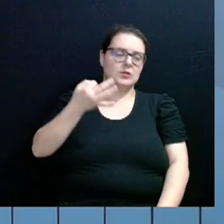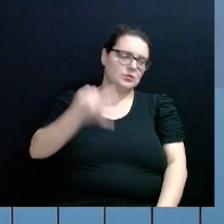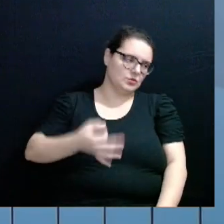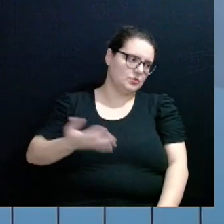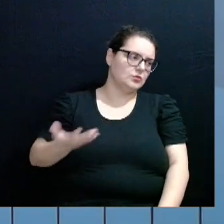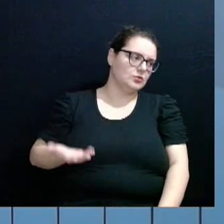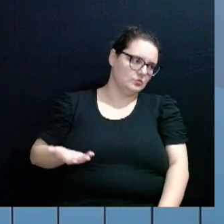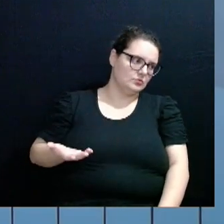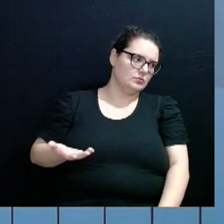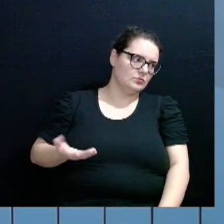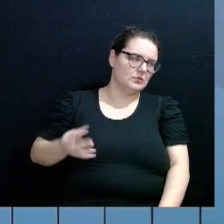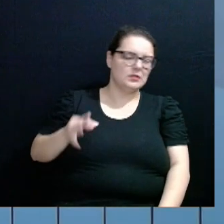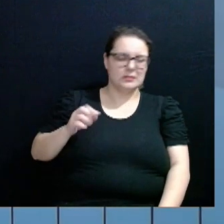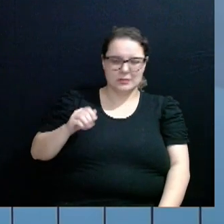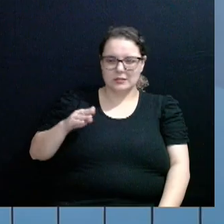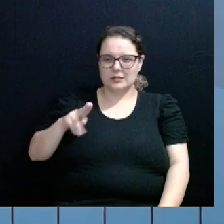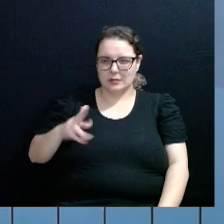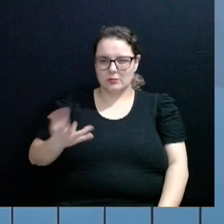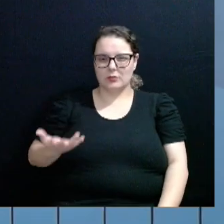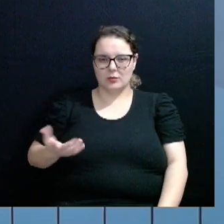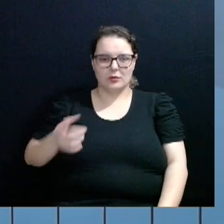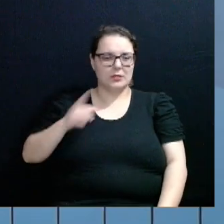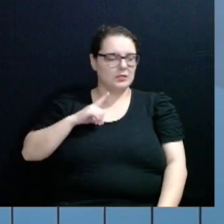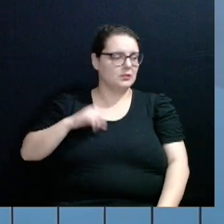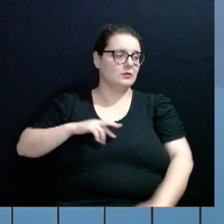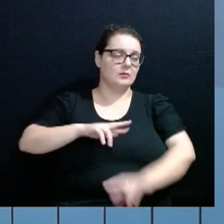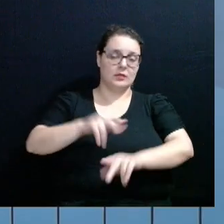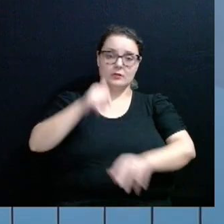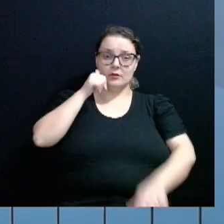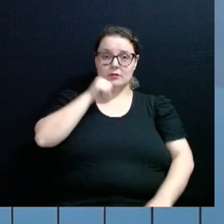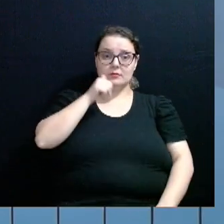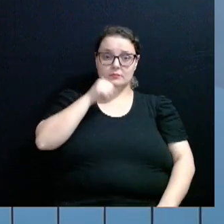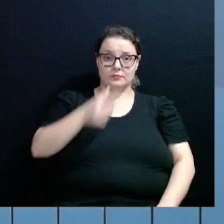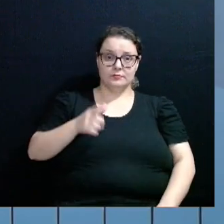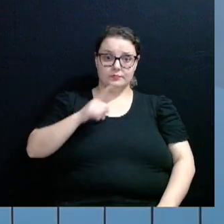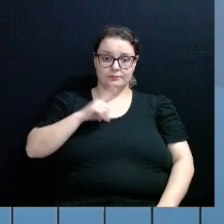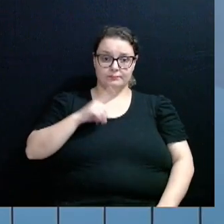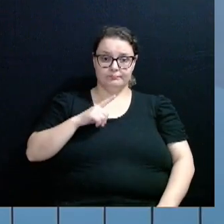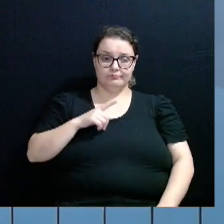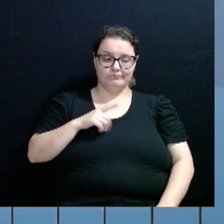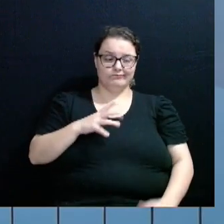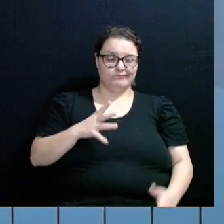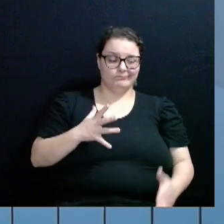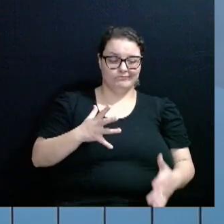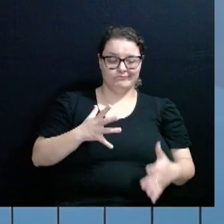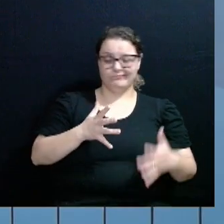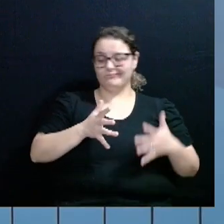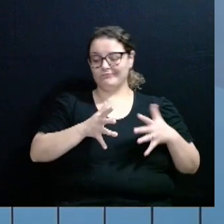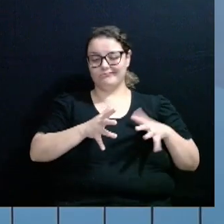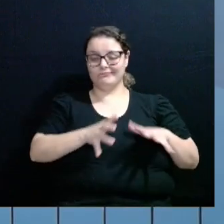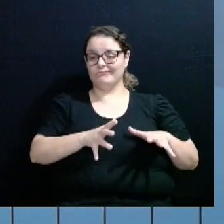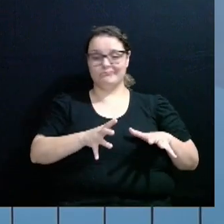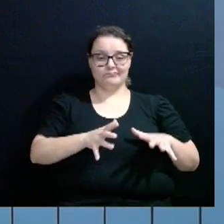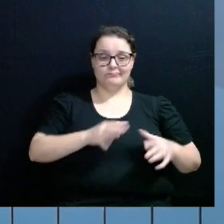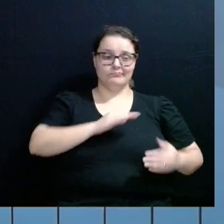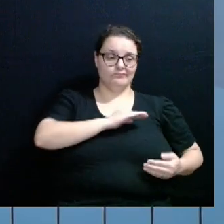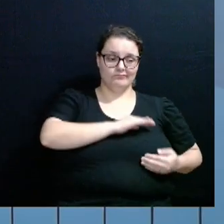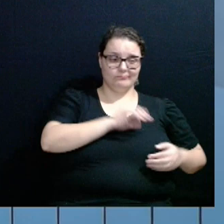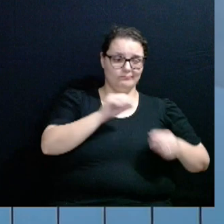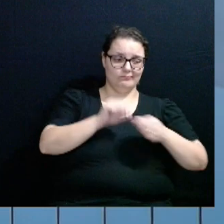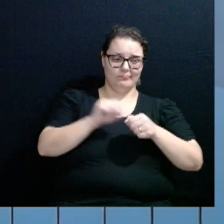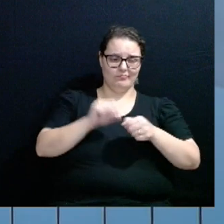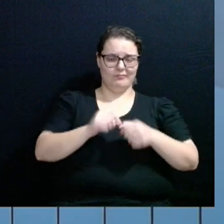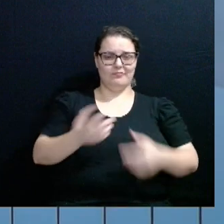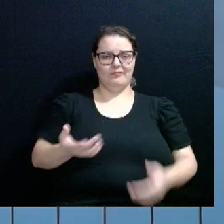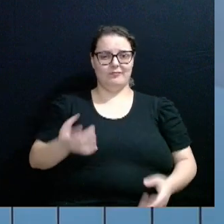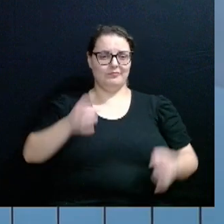tabu, né? Que se tem, muitas mulheres ainda têm uma certa resistência em fazer a mamografia, ainda